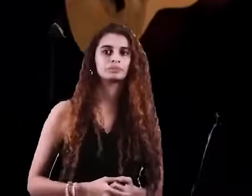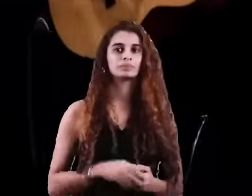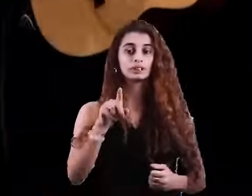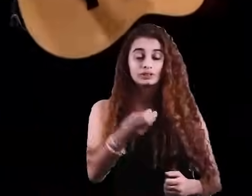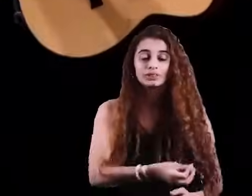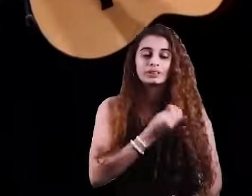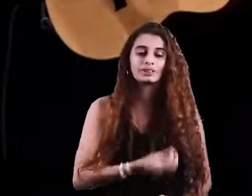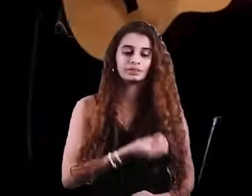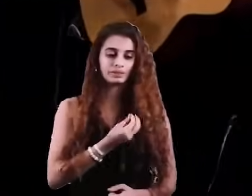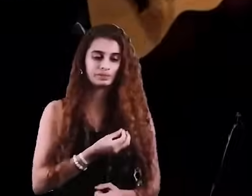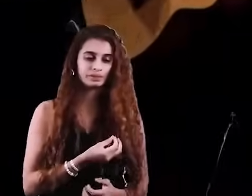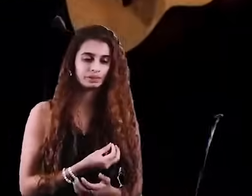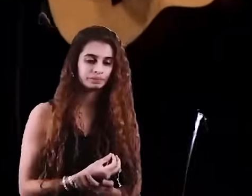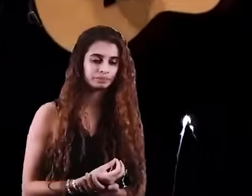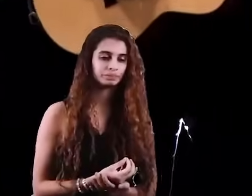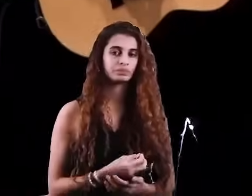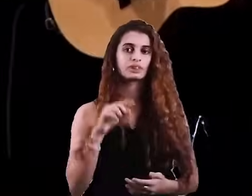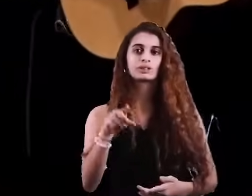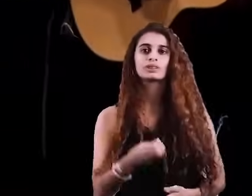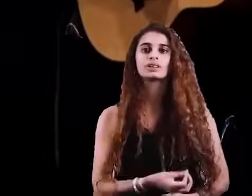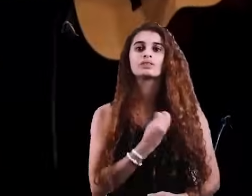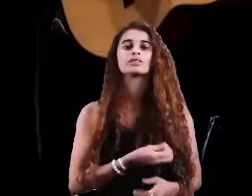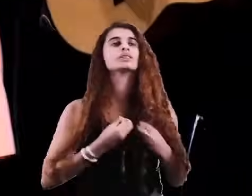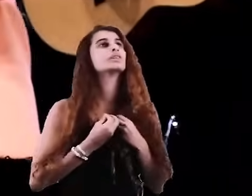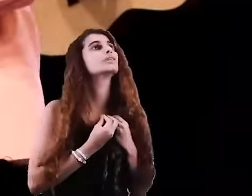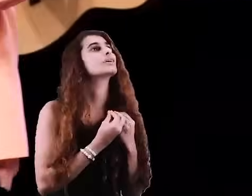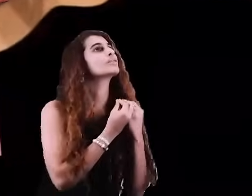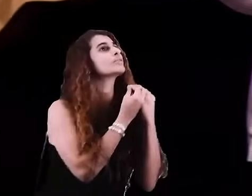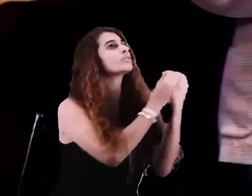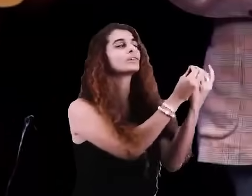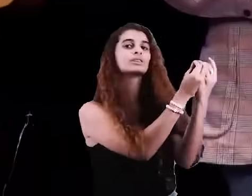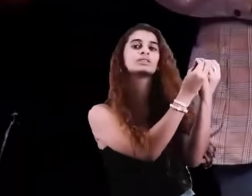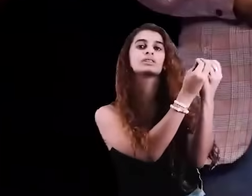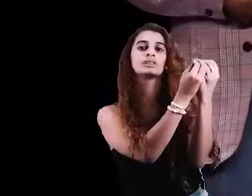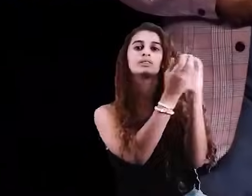vive? Pra quem você entrega seu coração?